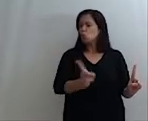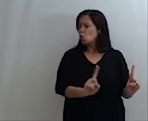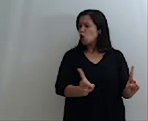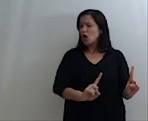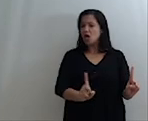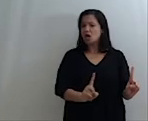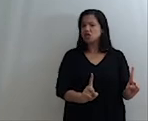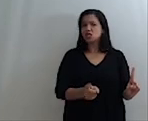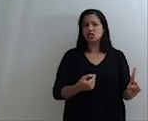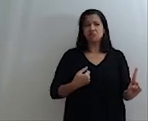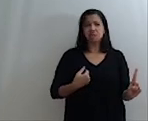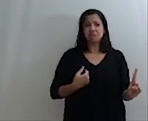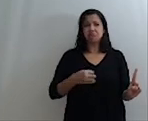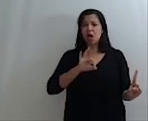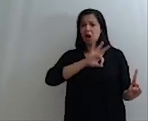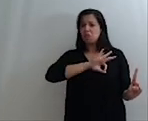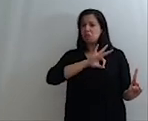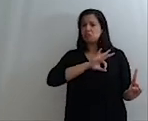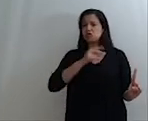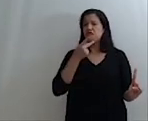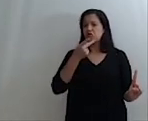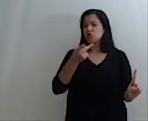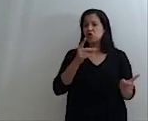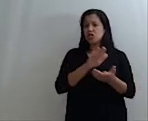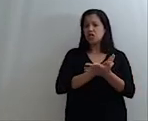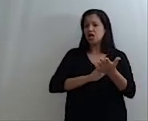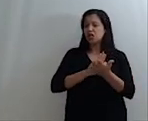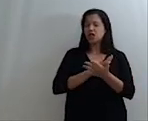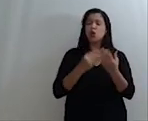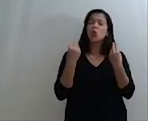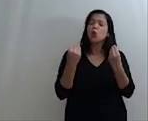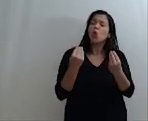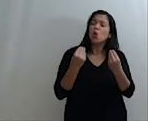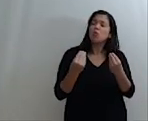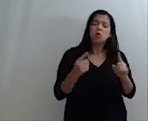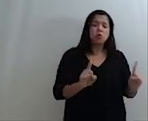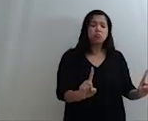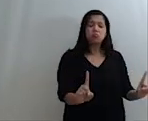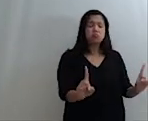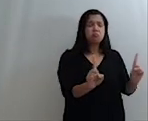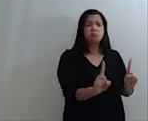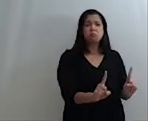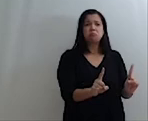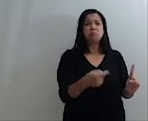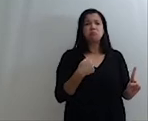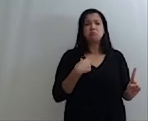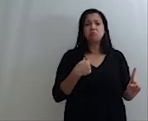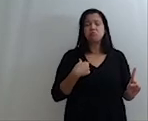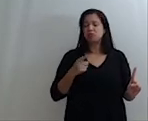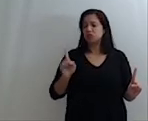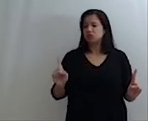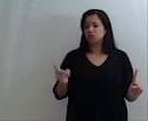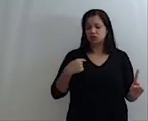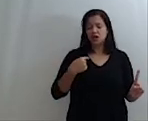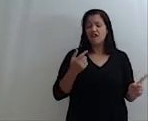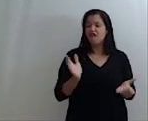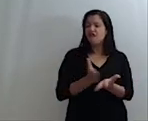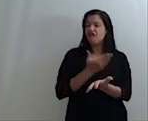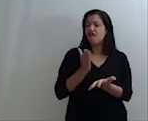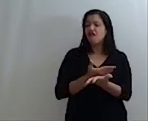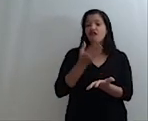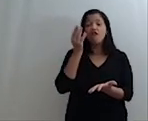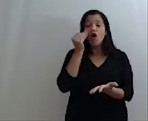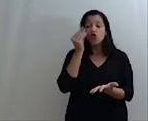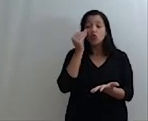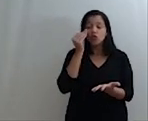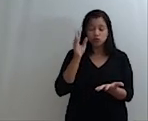pelo menos a polícia não fez essa prova ela simplesmente eh consultou o seu álbum digamos assim de fotografias